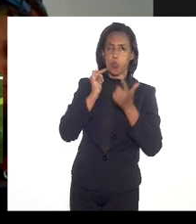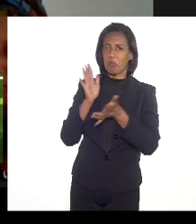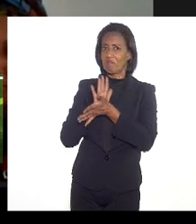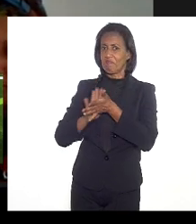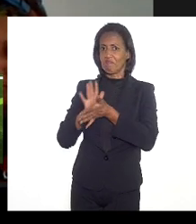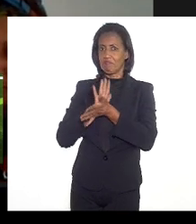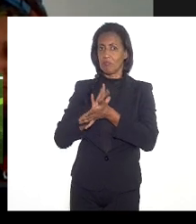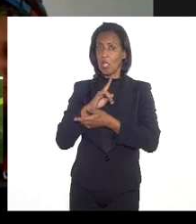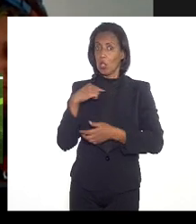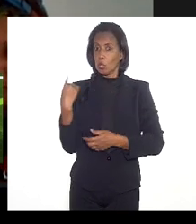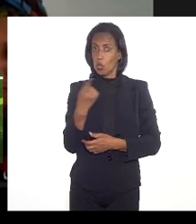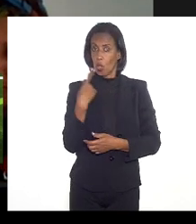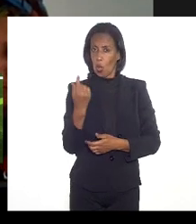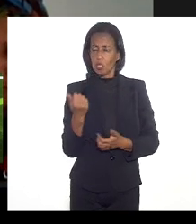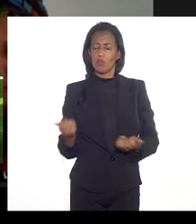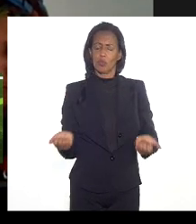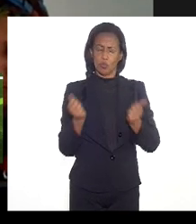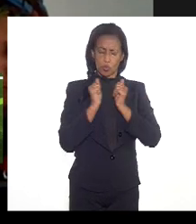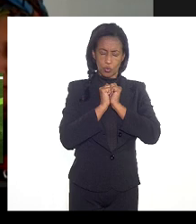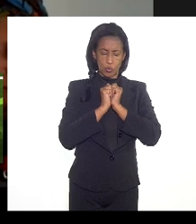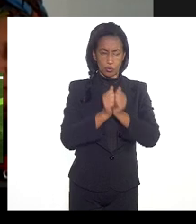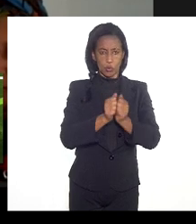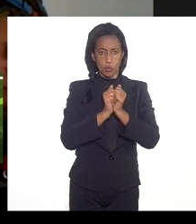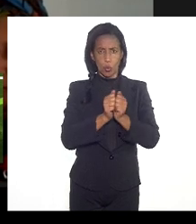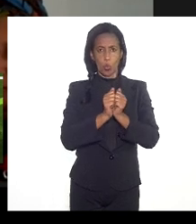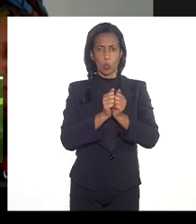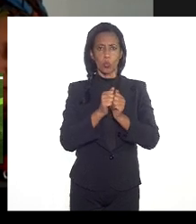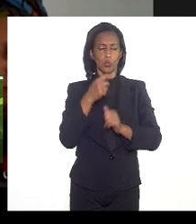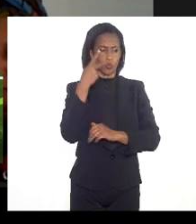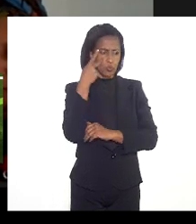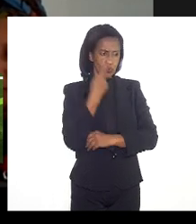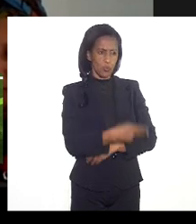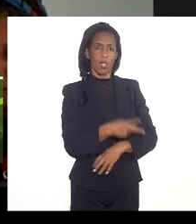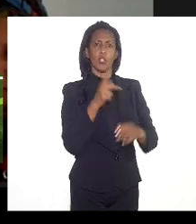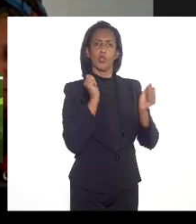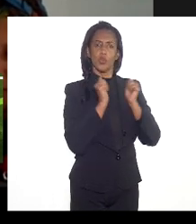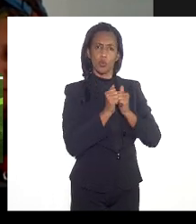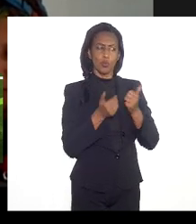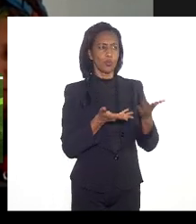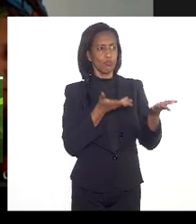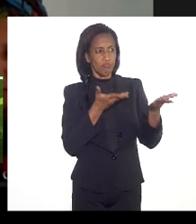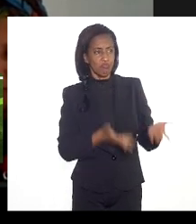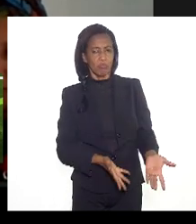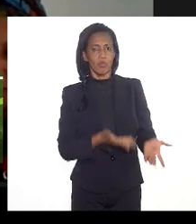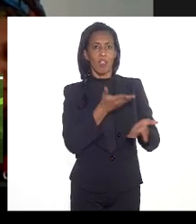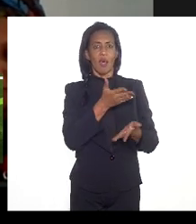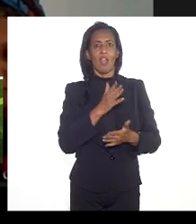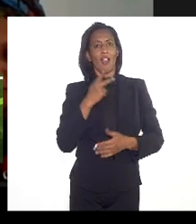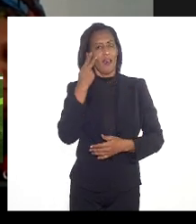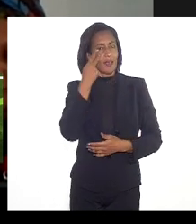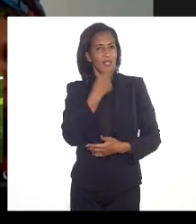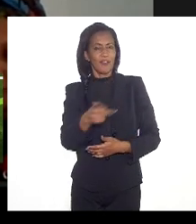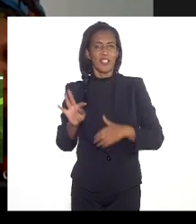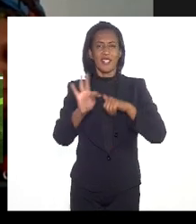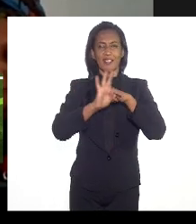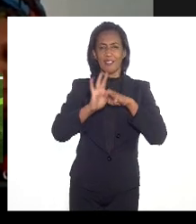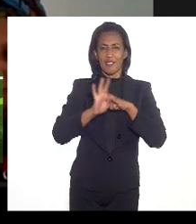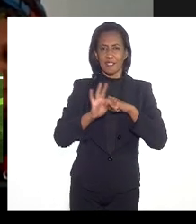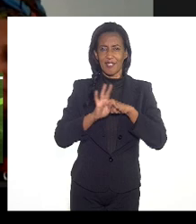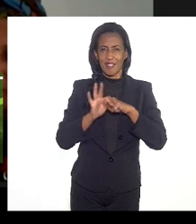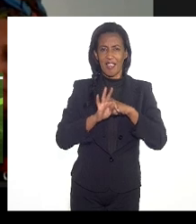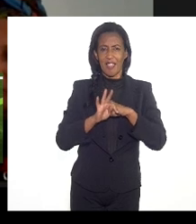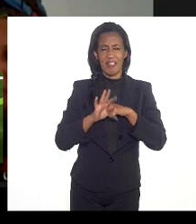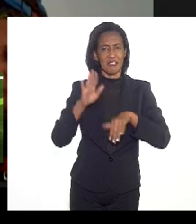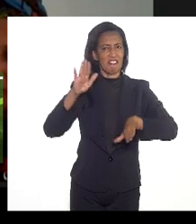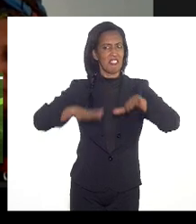vamos construir essa possibilidade de ir junto com vocês a essa visita técnica,